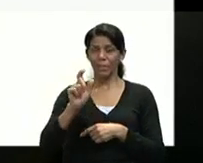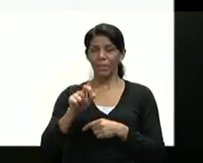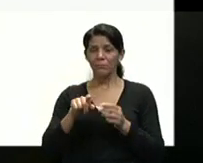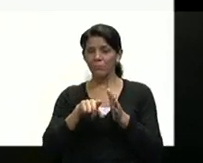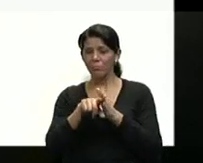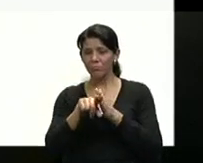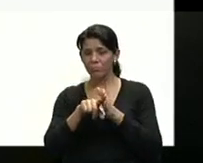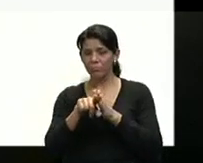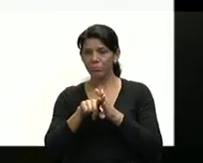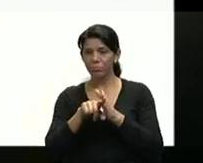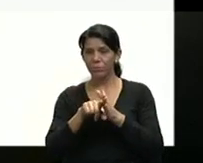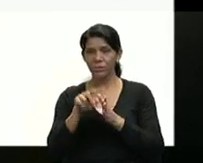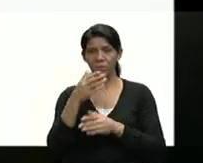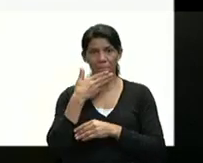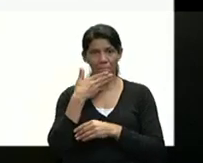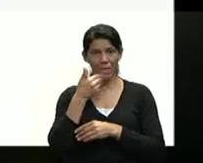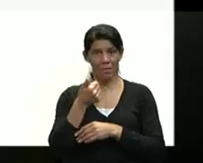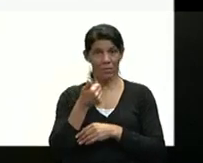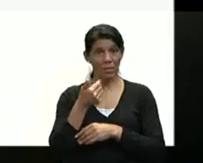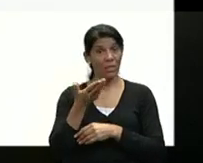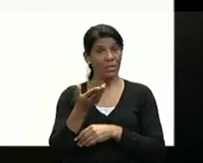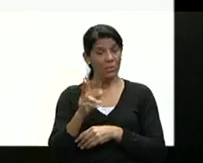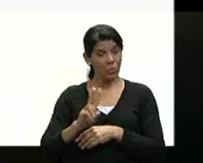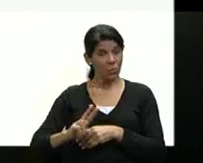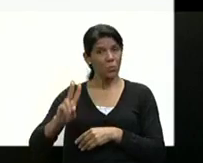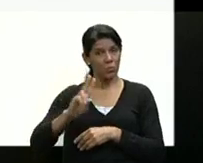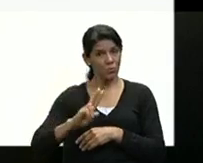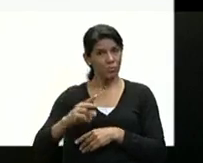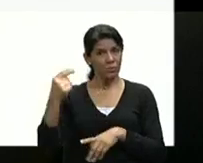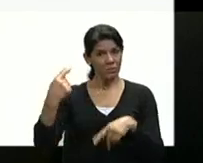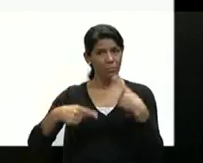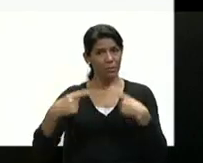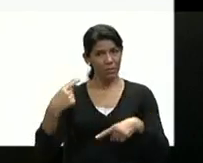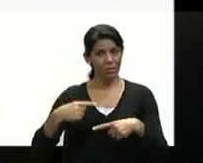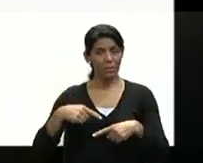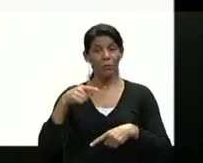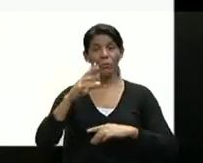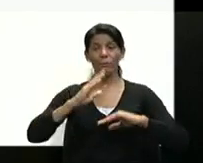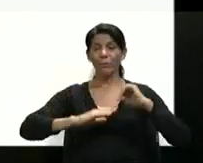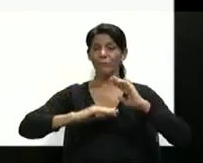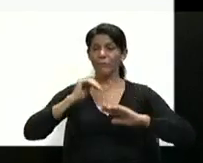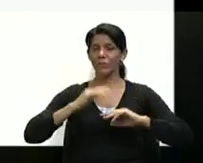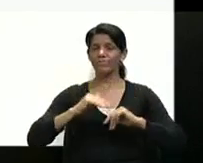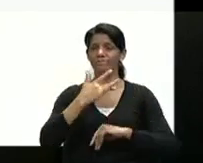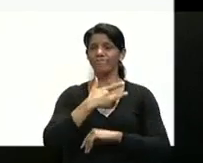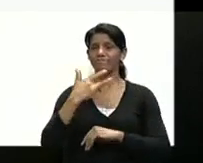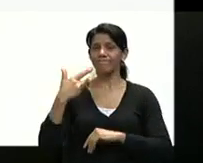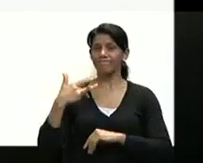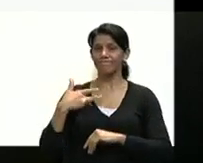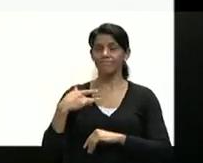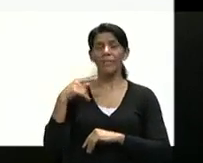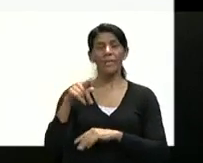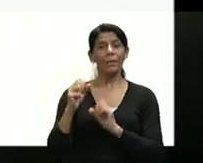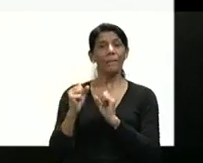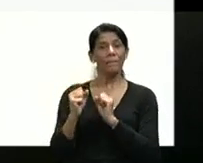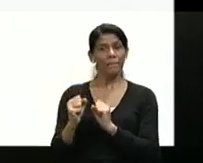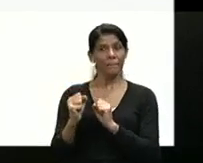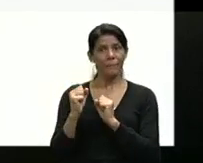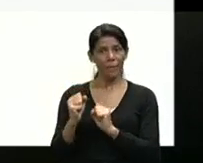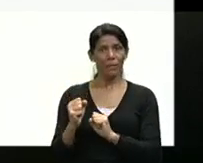indicadores sejam melhores. E além dessa aplicação, o profissional da saúde, ele